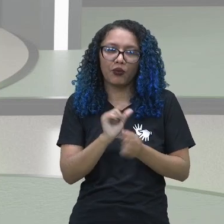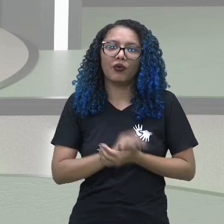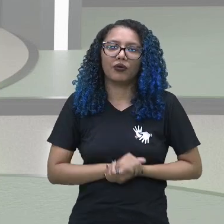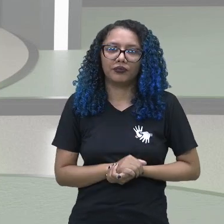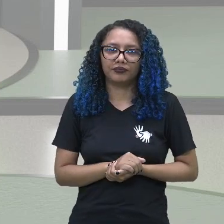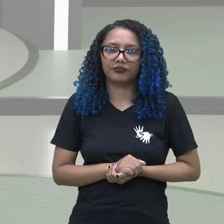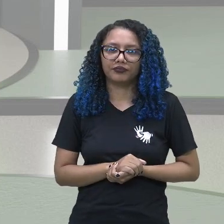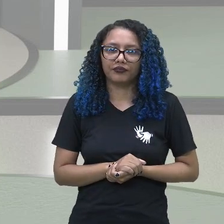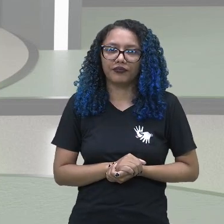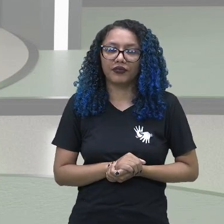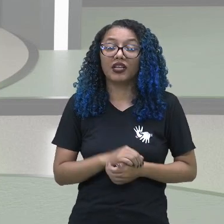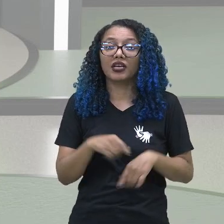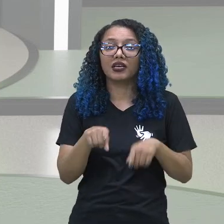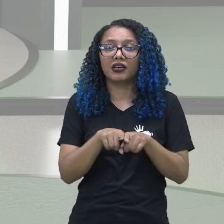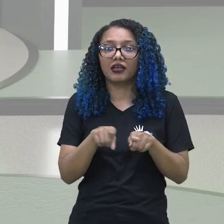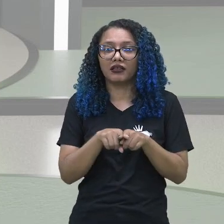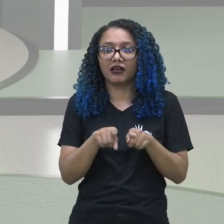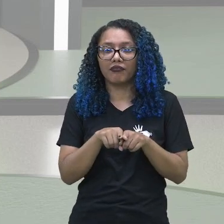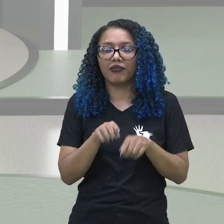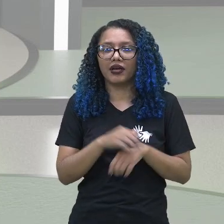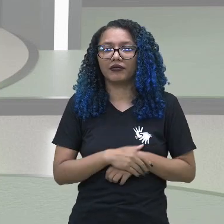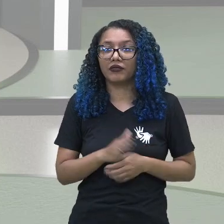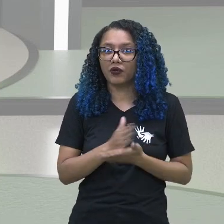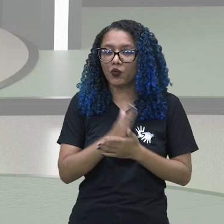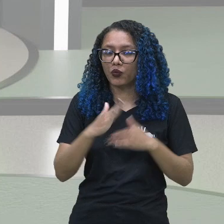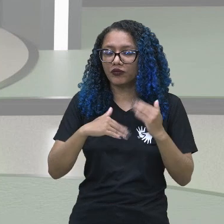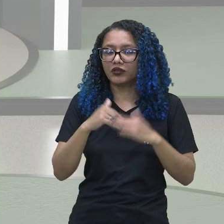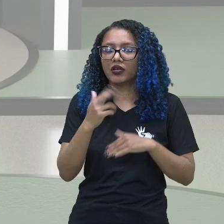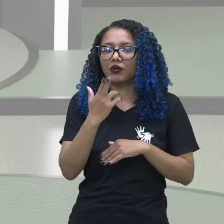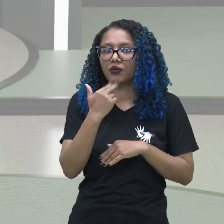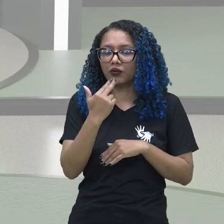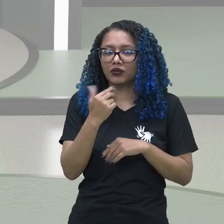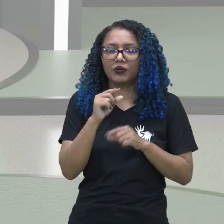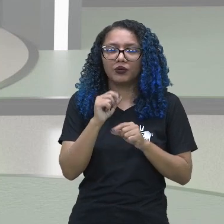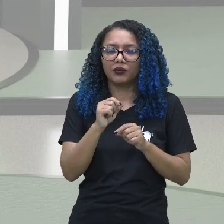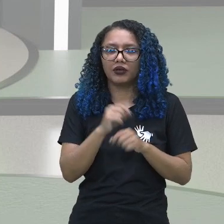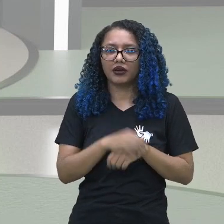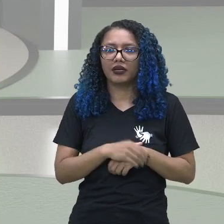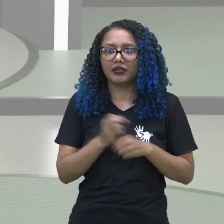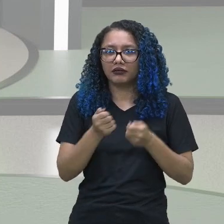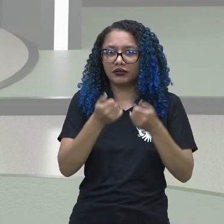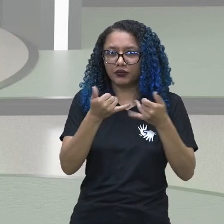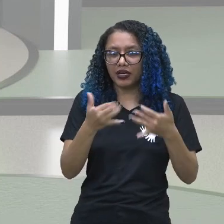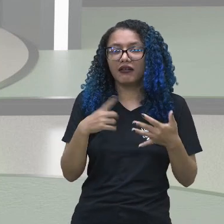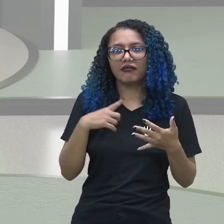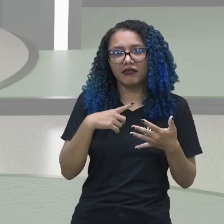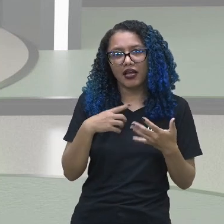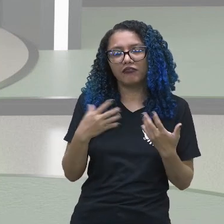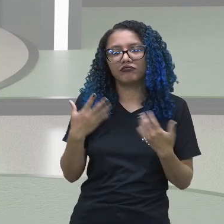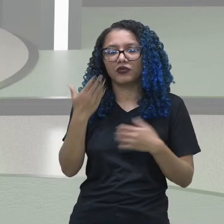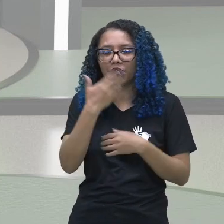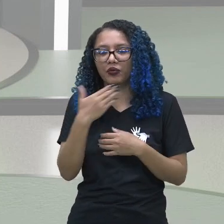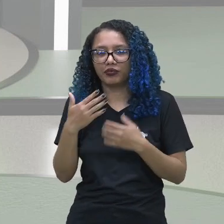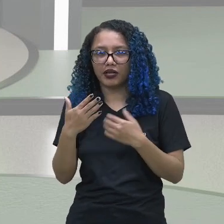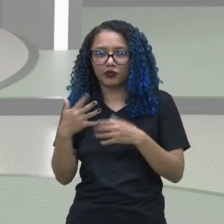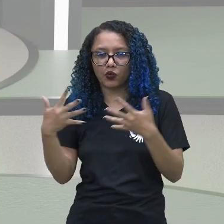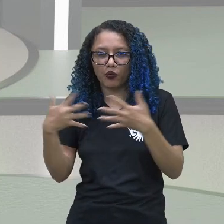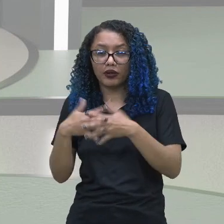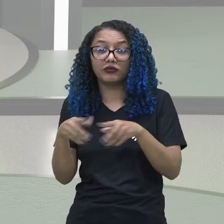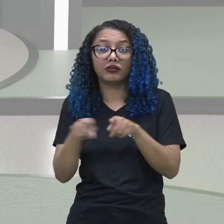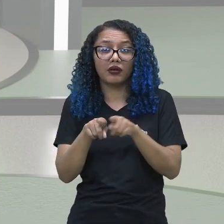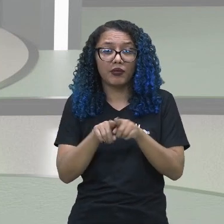muito popular entre nutricionistas de carboidratos complexos e carboidratos simples, que diz